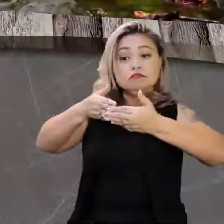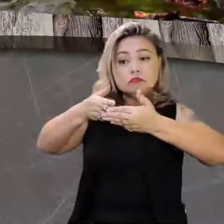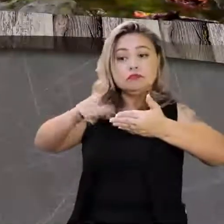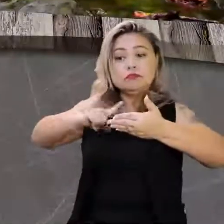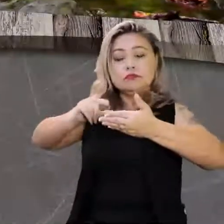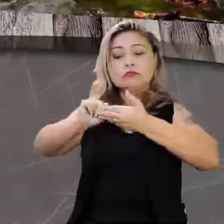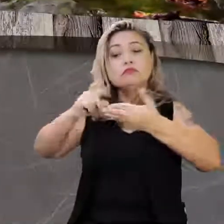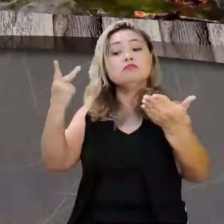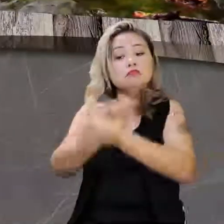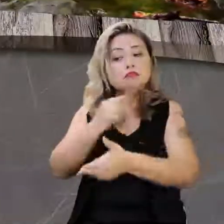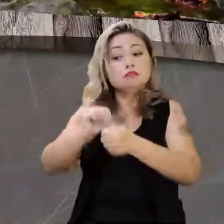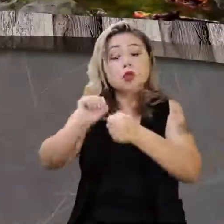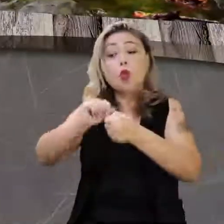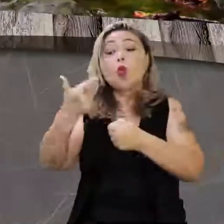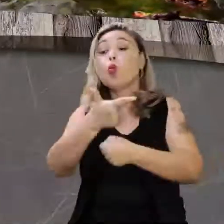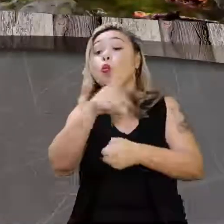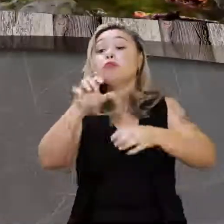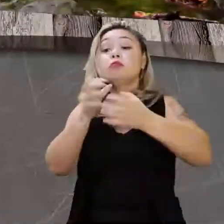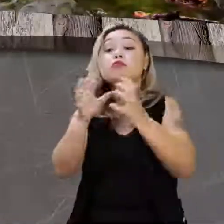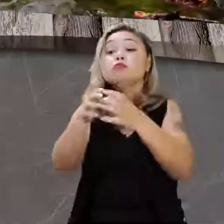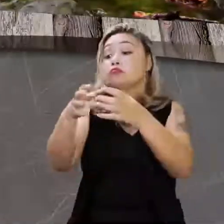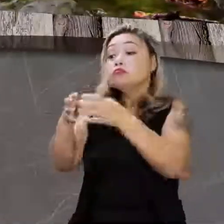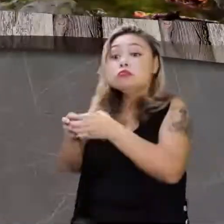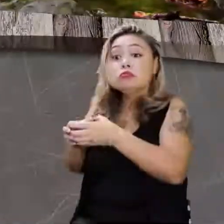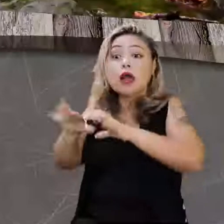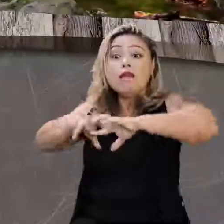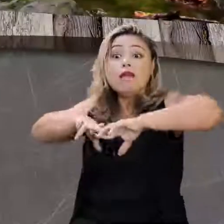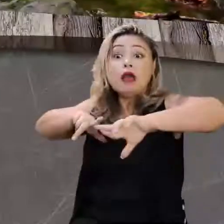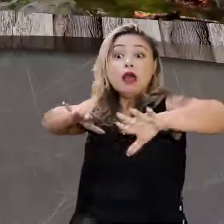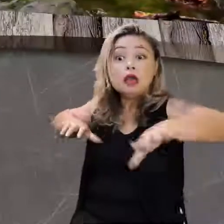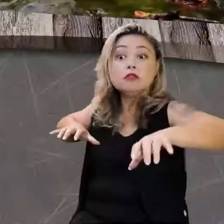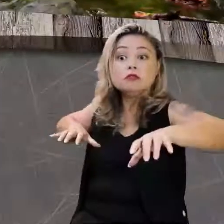acontecer. E aí elas são outras espécies, são 2 espécies